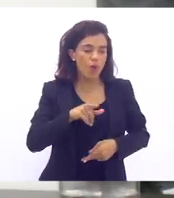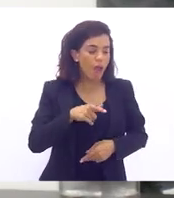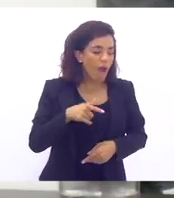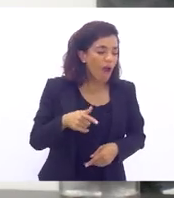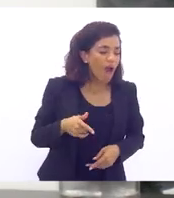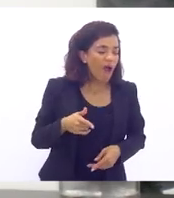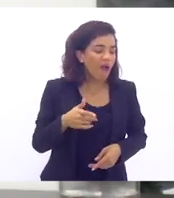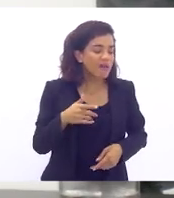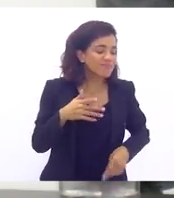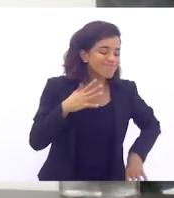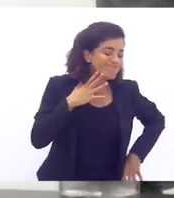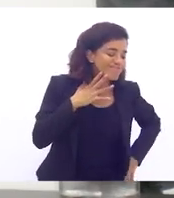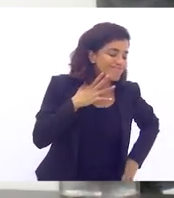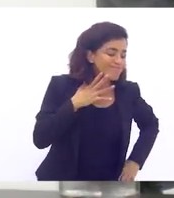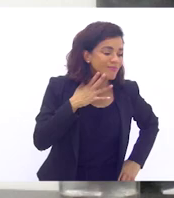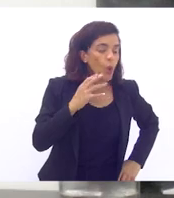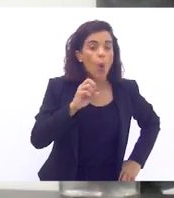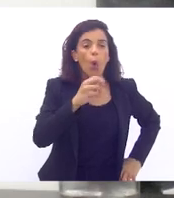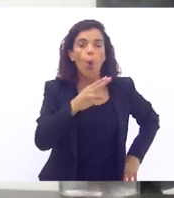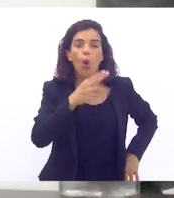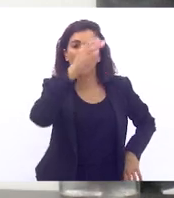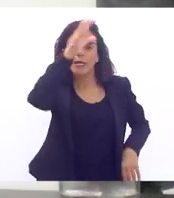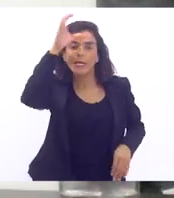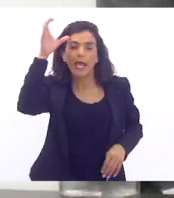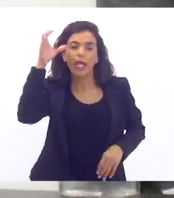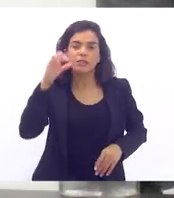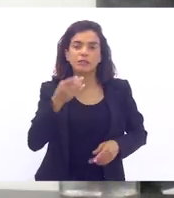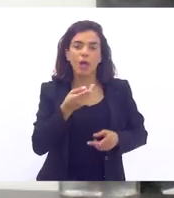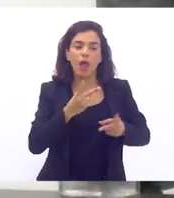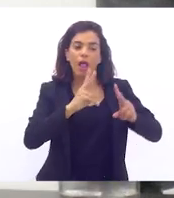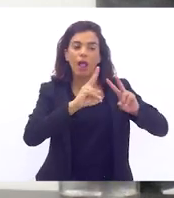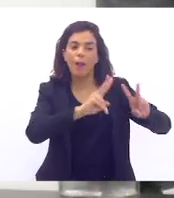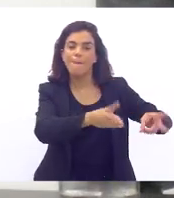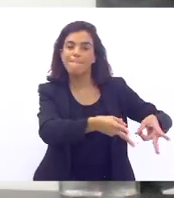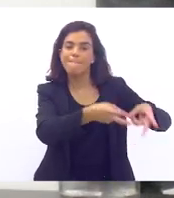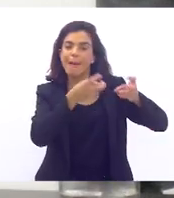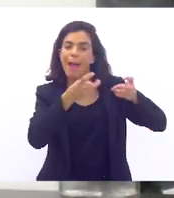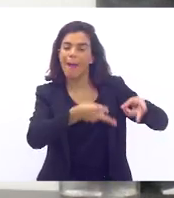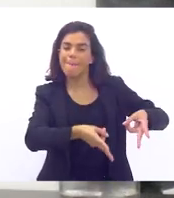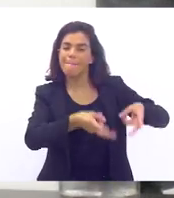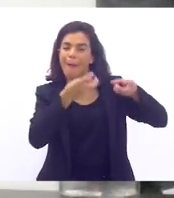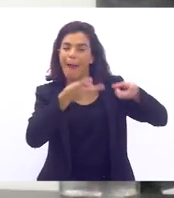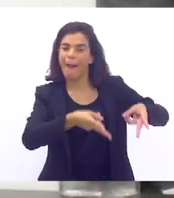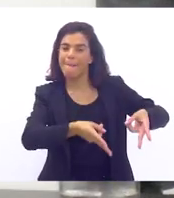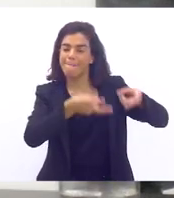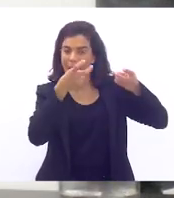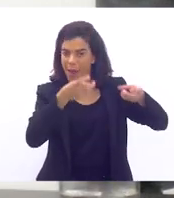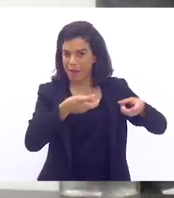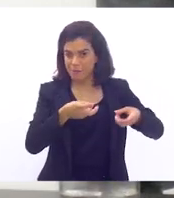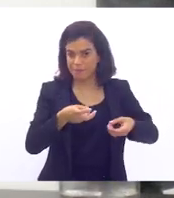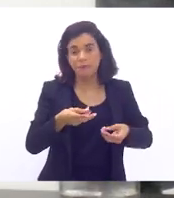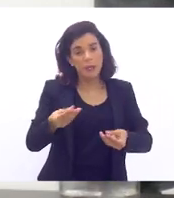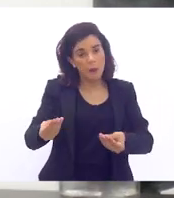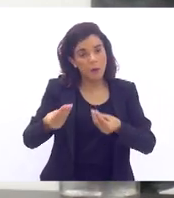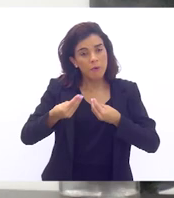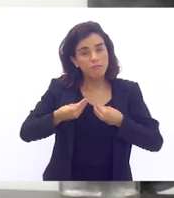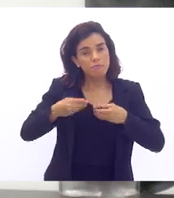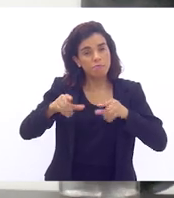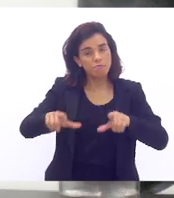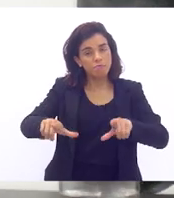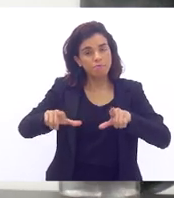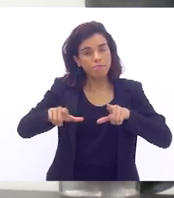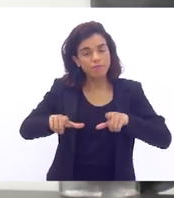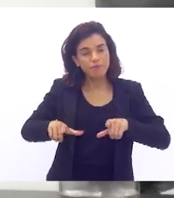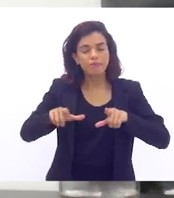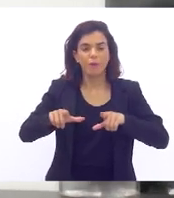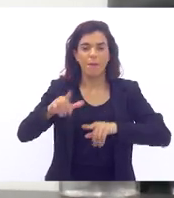prováveis compradores de produto e oferecem para nós laudos de uma de uma